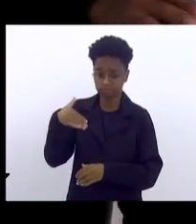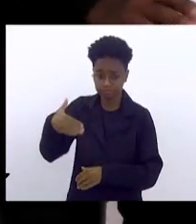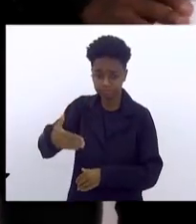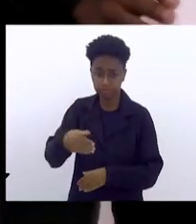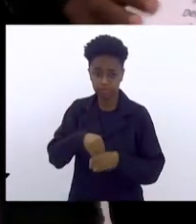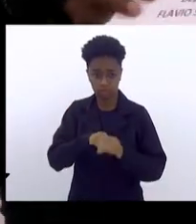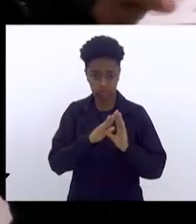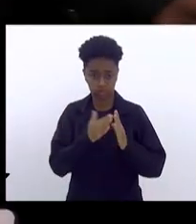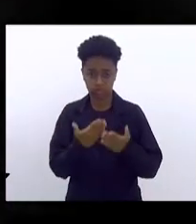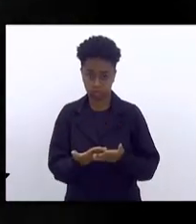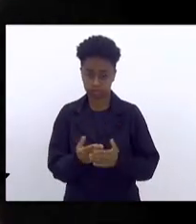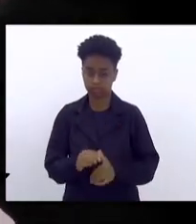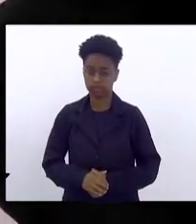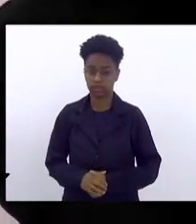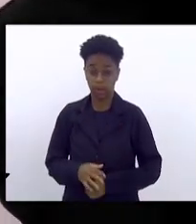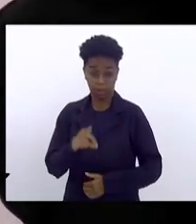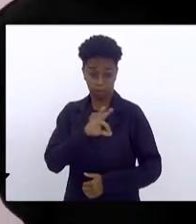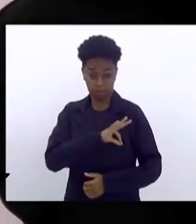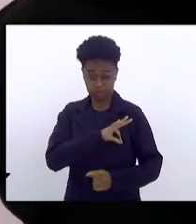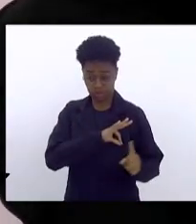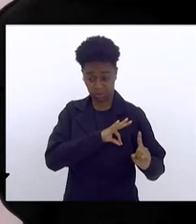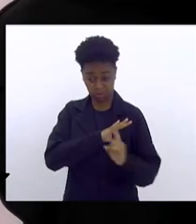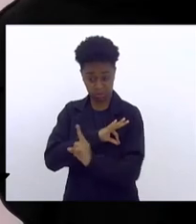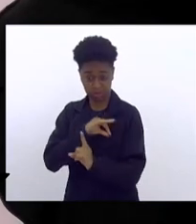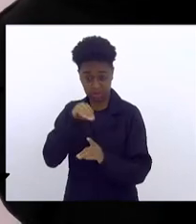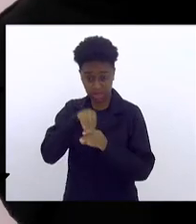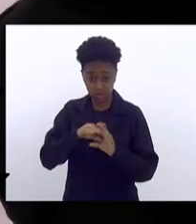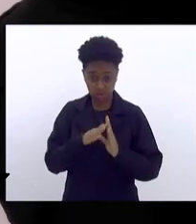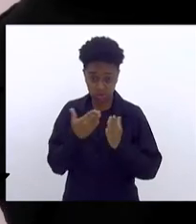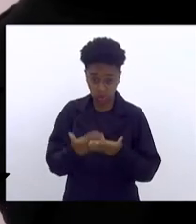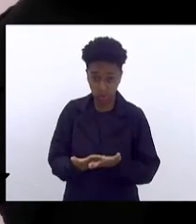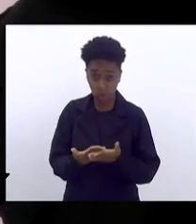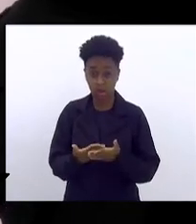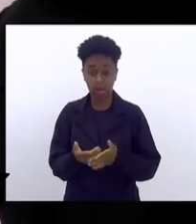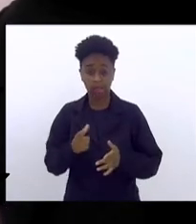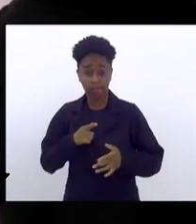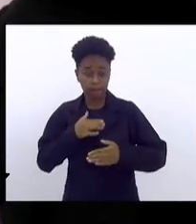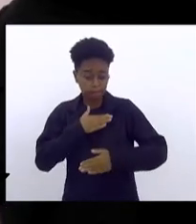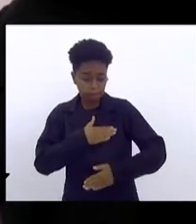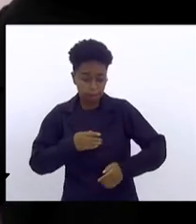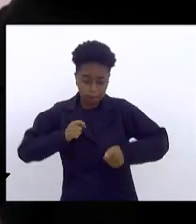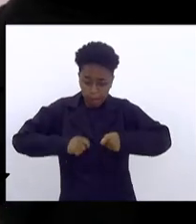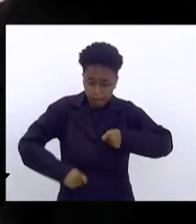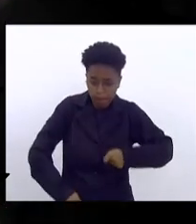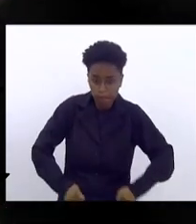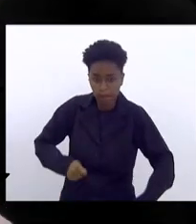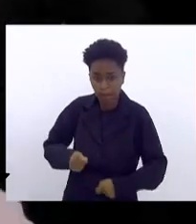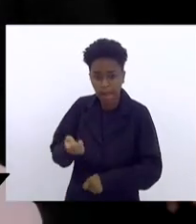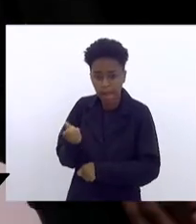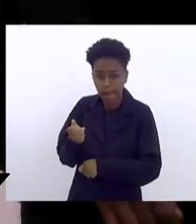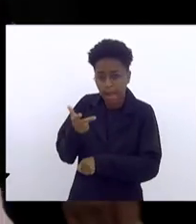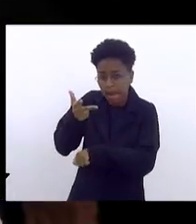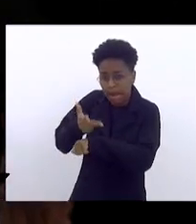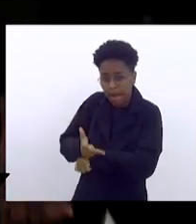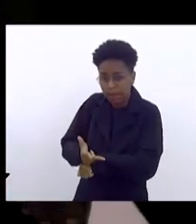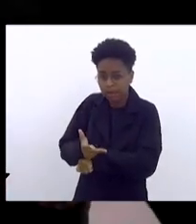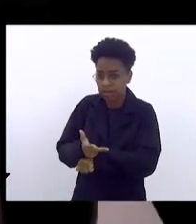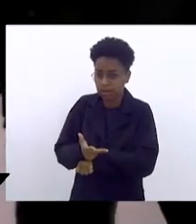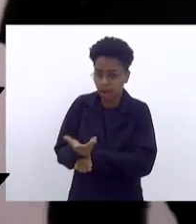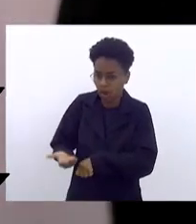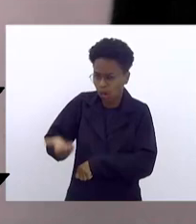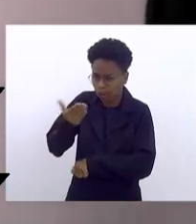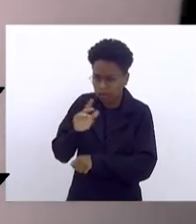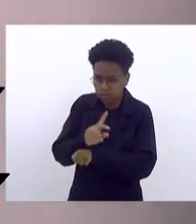segurança policial nas escolas detector de metais câmeras de vigilância não aumentam a